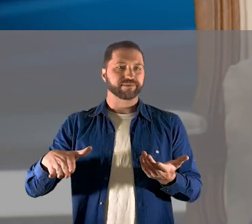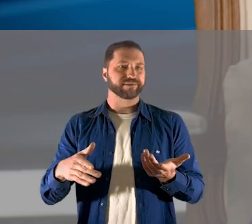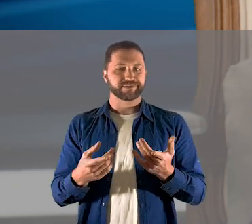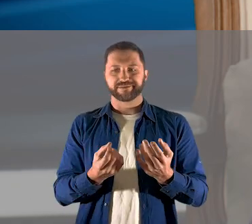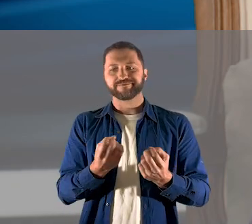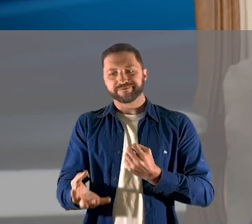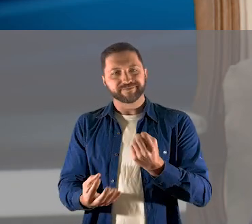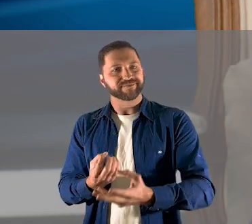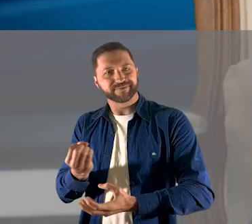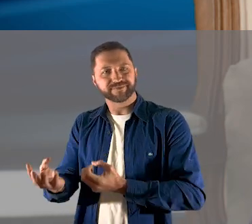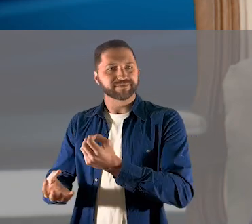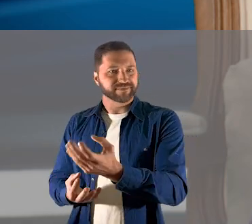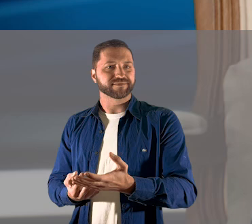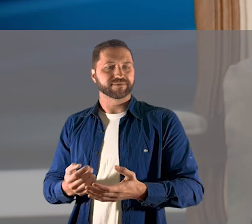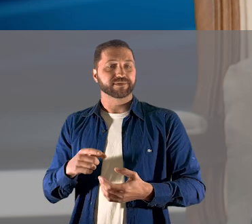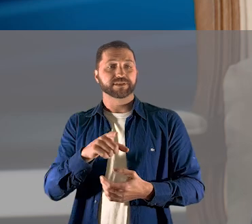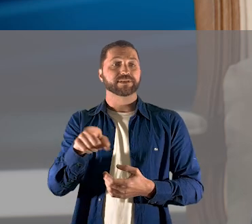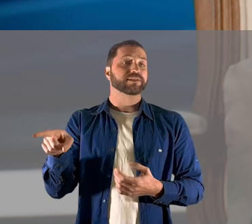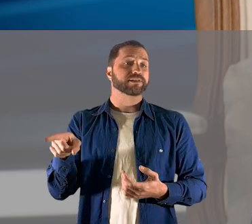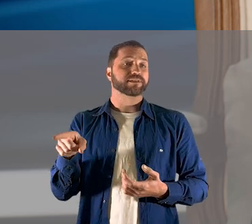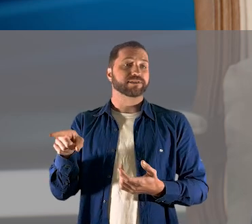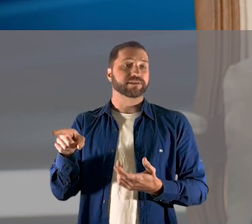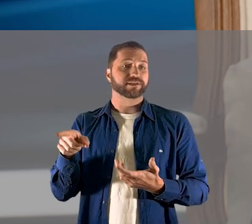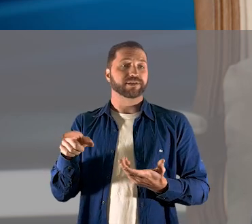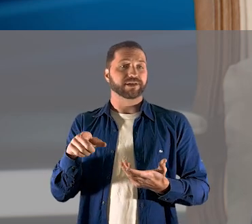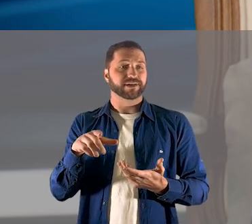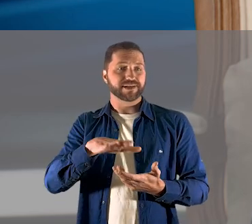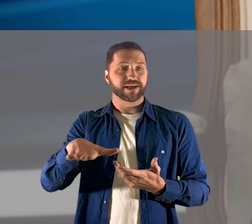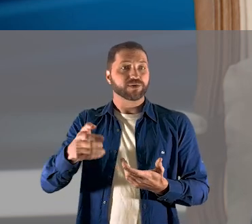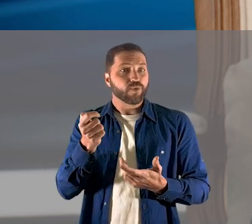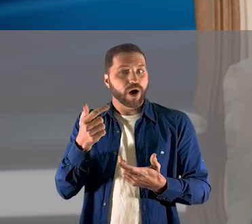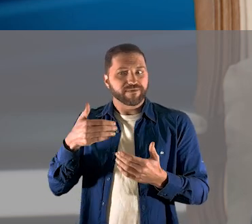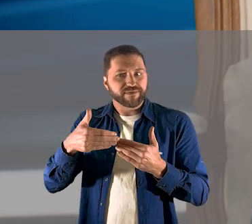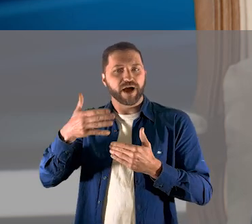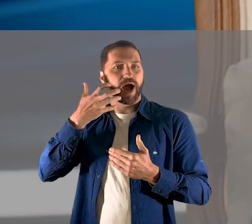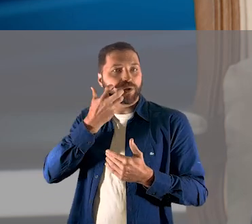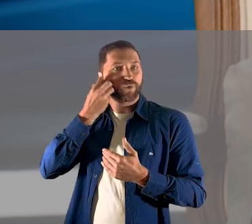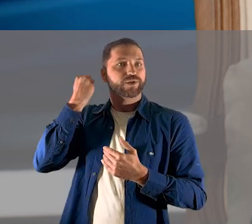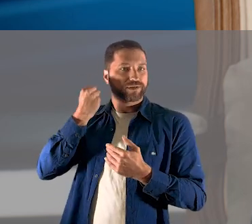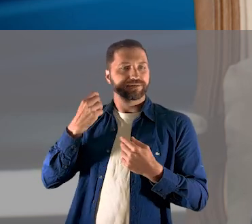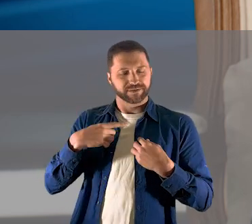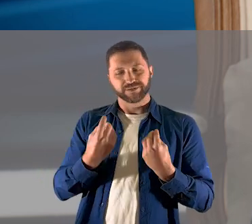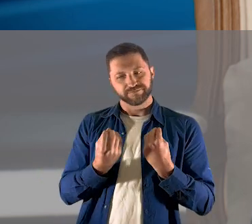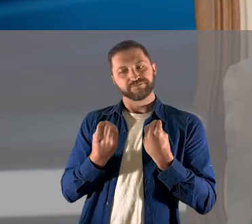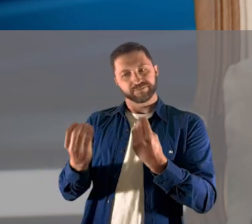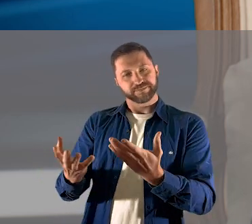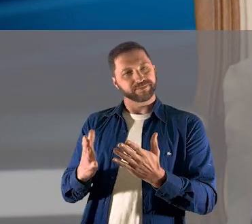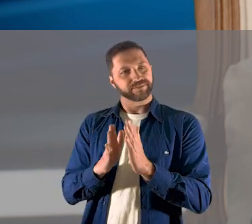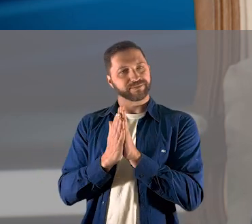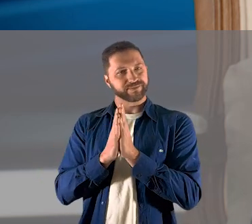crianças todos os estudos que cuidam de crianças com que estão prontas para adoção